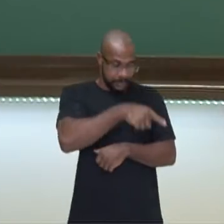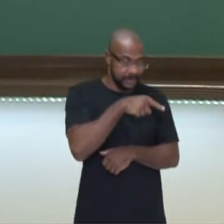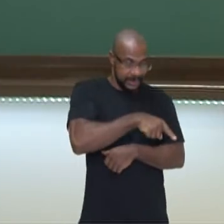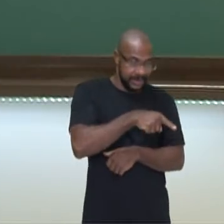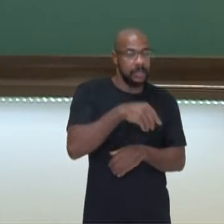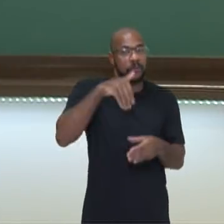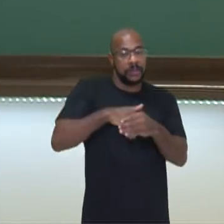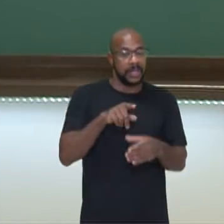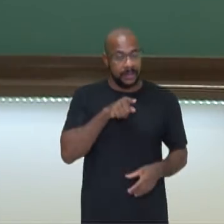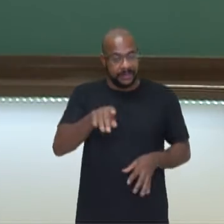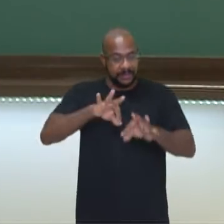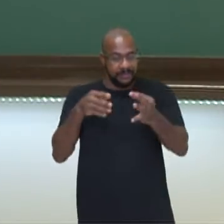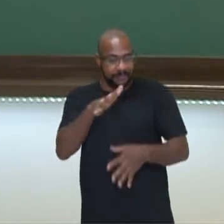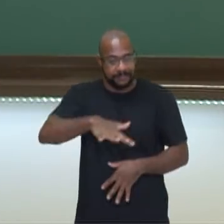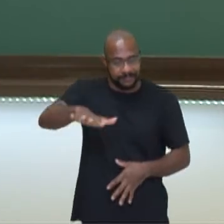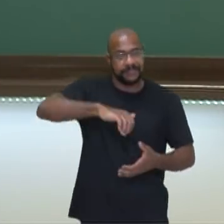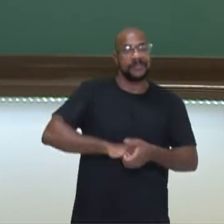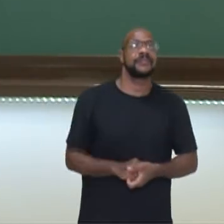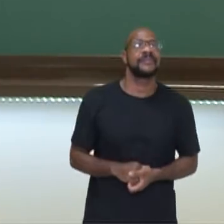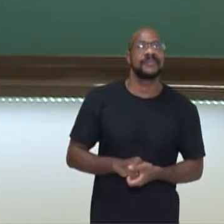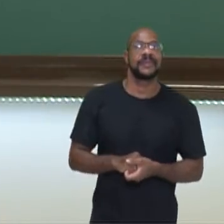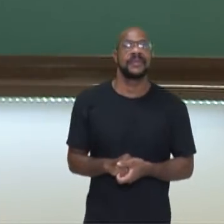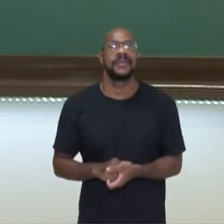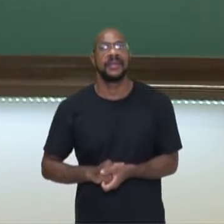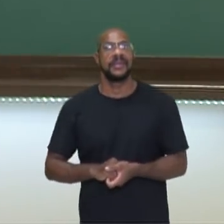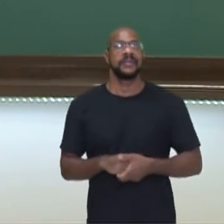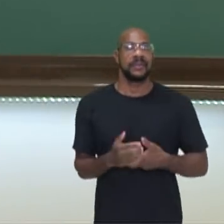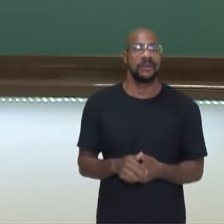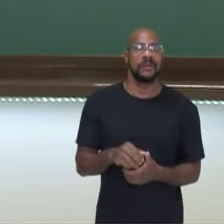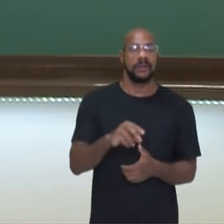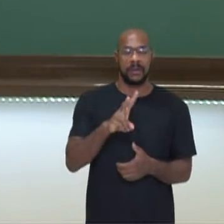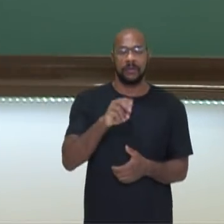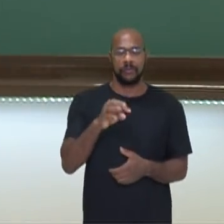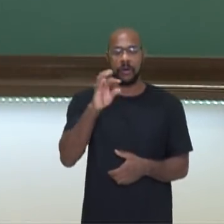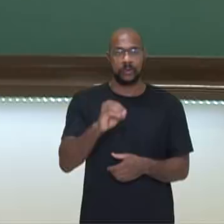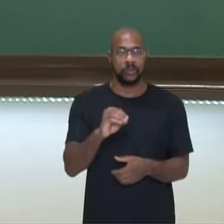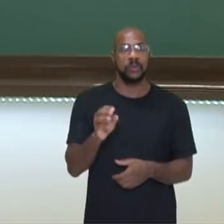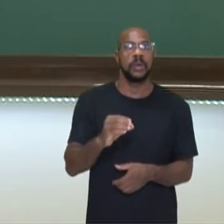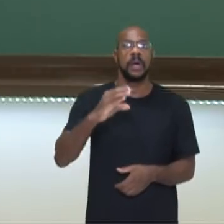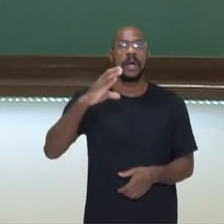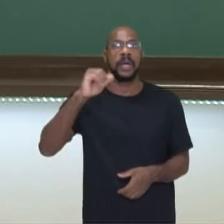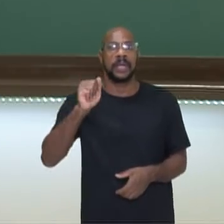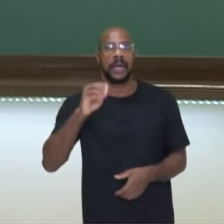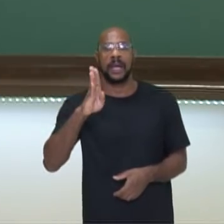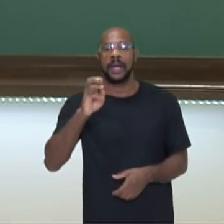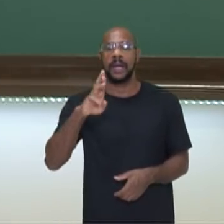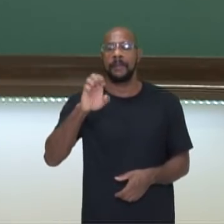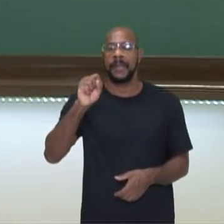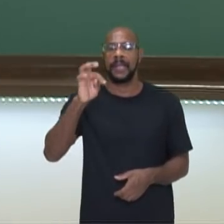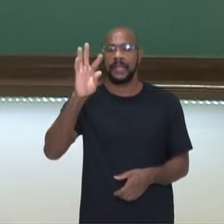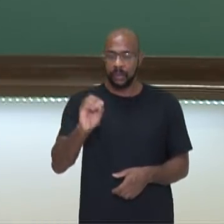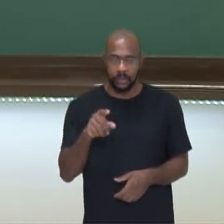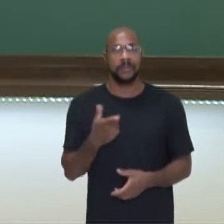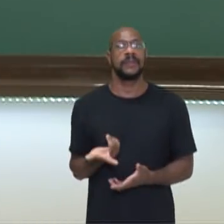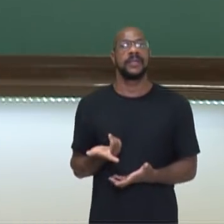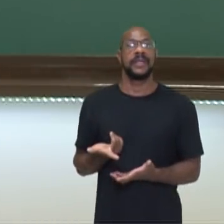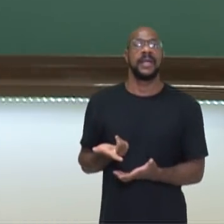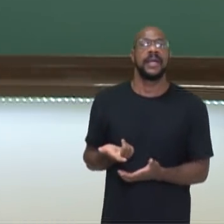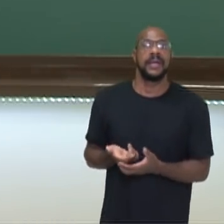Vou falar de novo. Voto de cabresto, o coronel guia o voto do